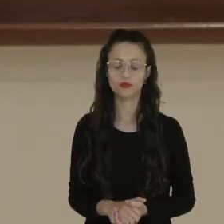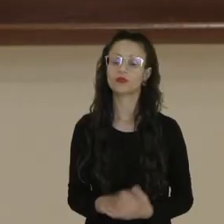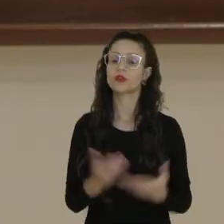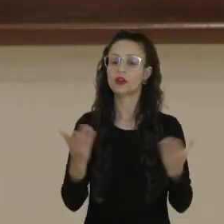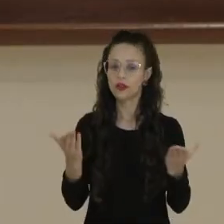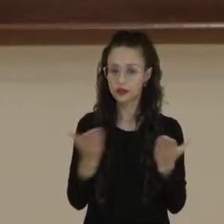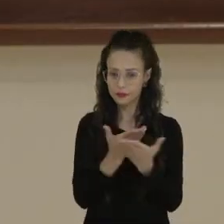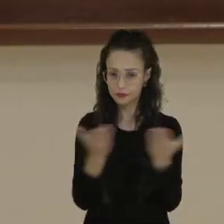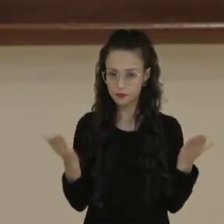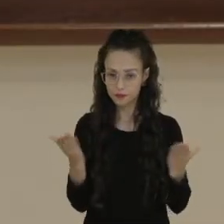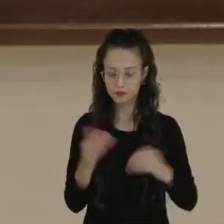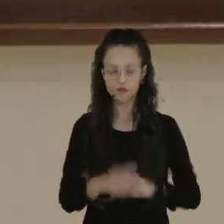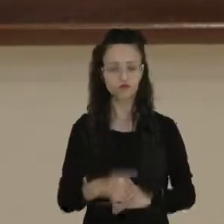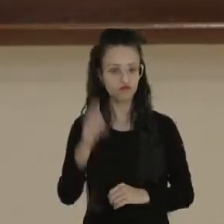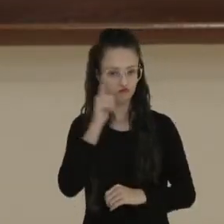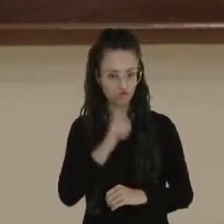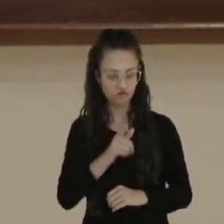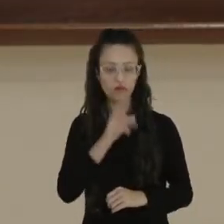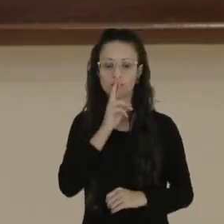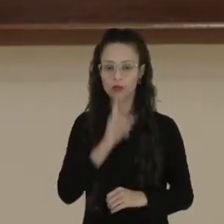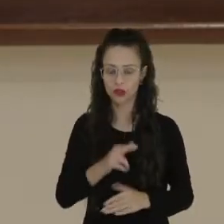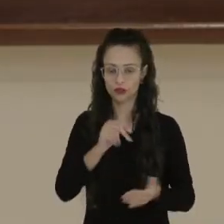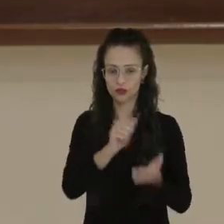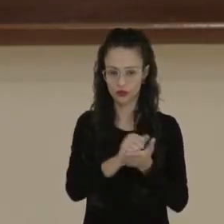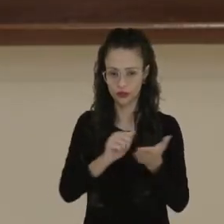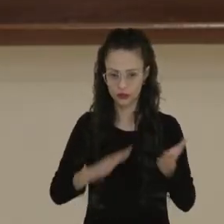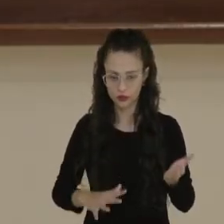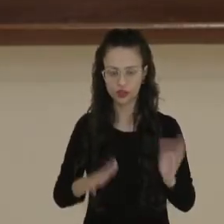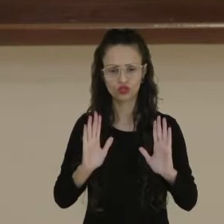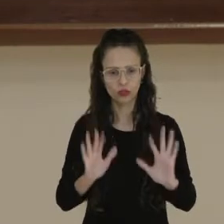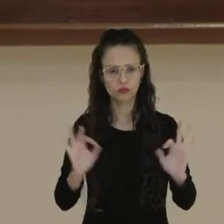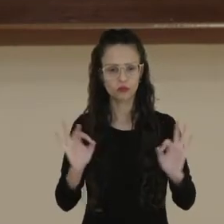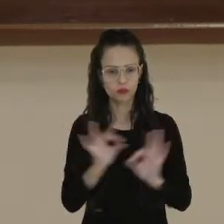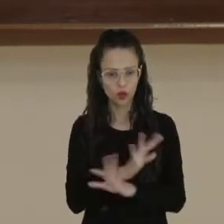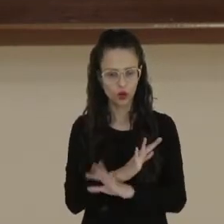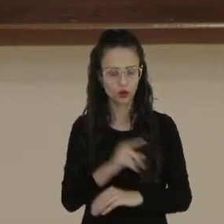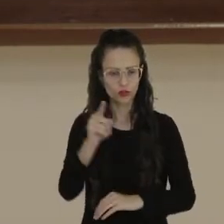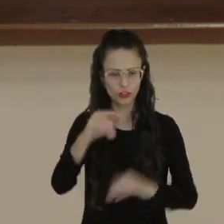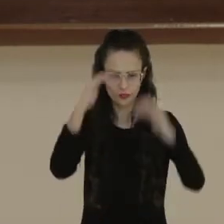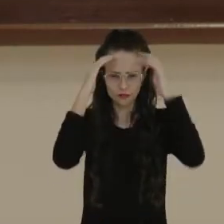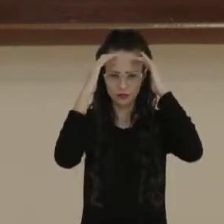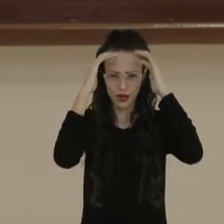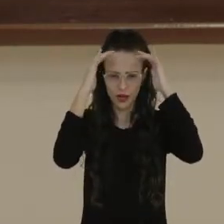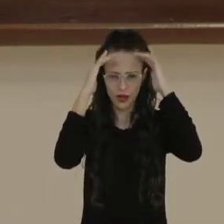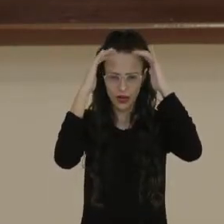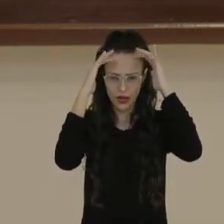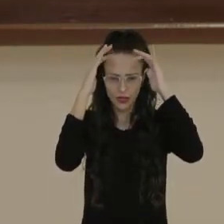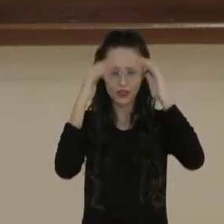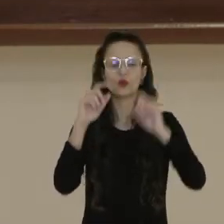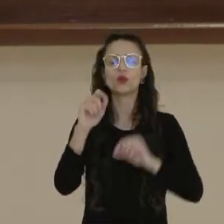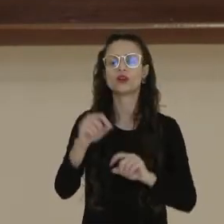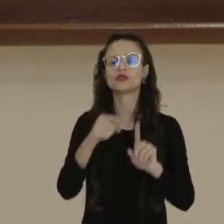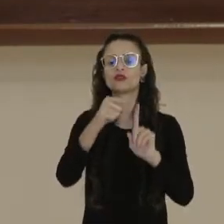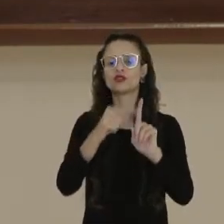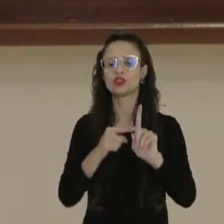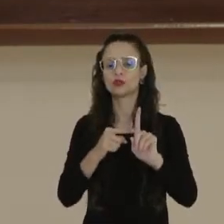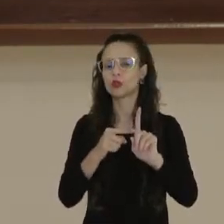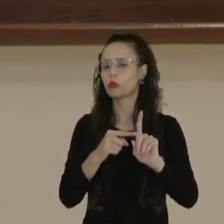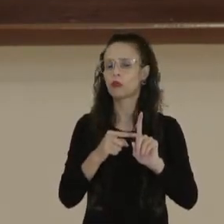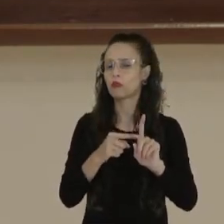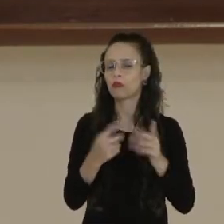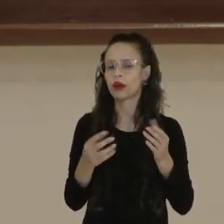E aí, meus queridos, conseguiram resolver essa questão? Usar a massa cinzenta para pensar que tipo de energia que eu estou